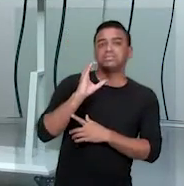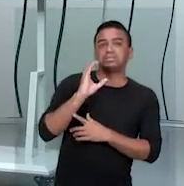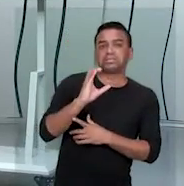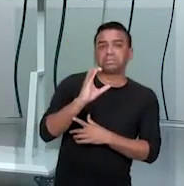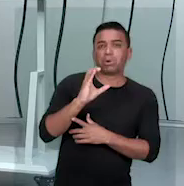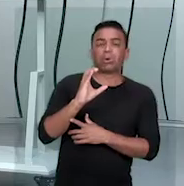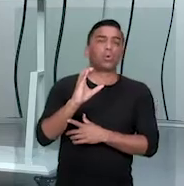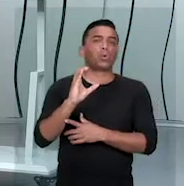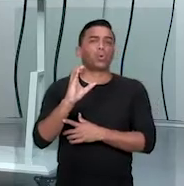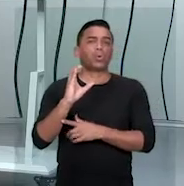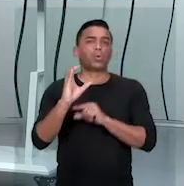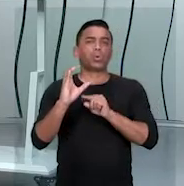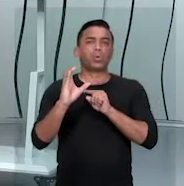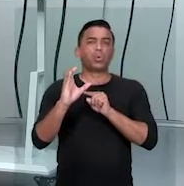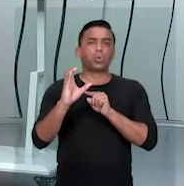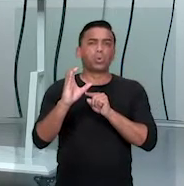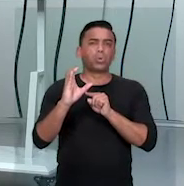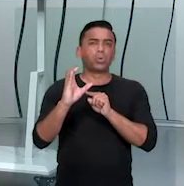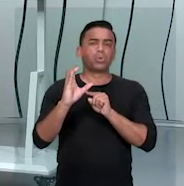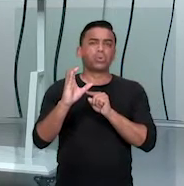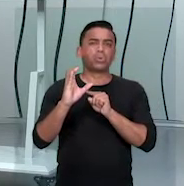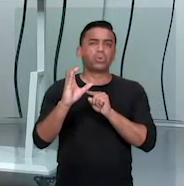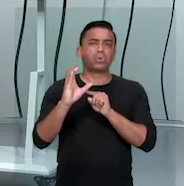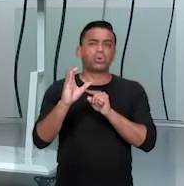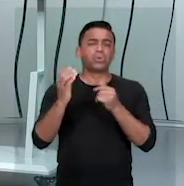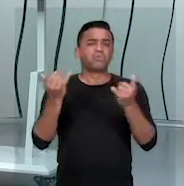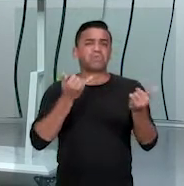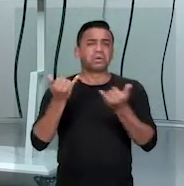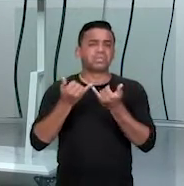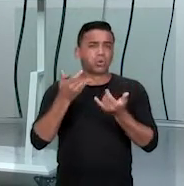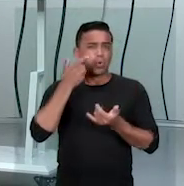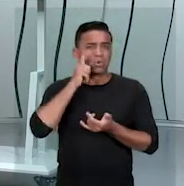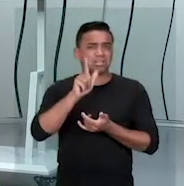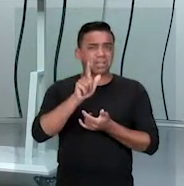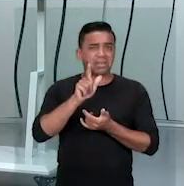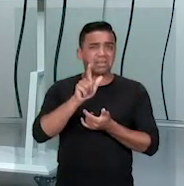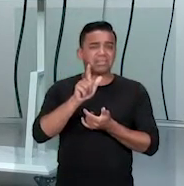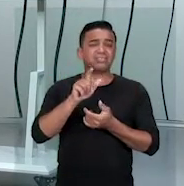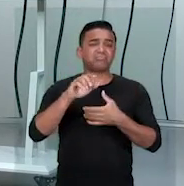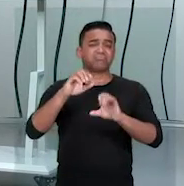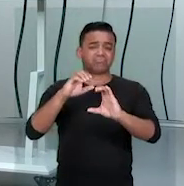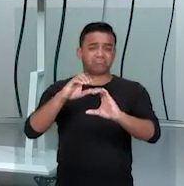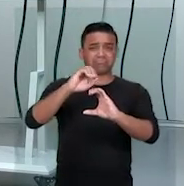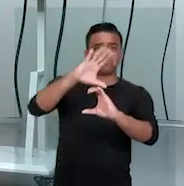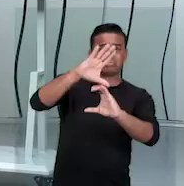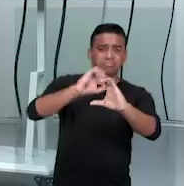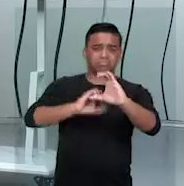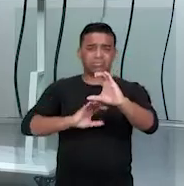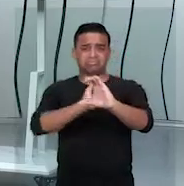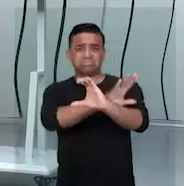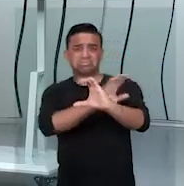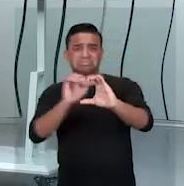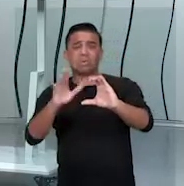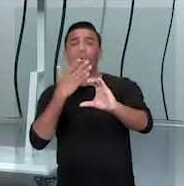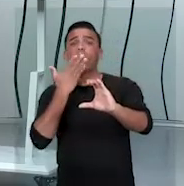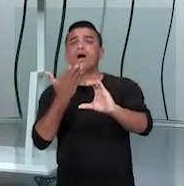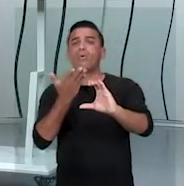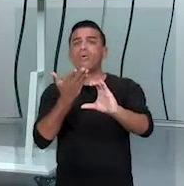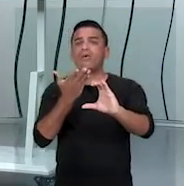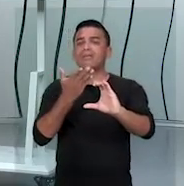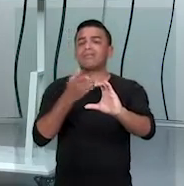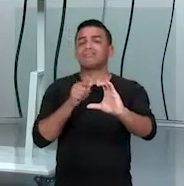o favorecimento, né, de algumas informações, no nosso caso, a ramificação. E vimos também